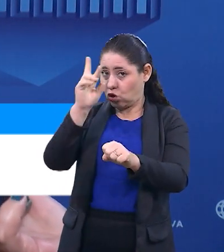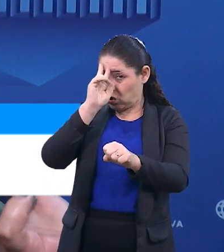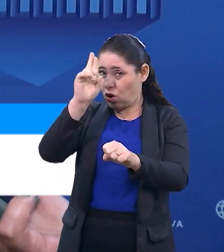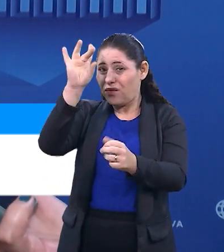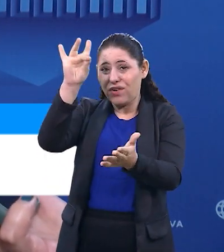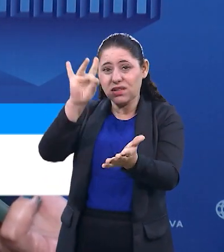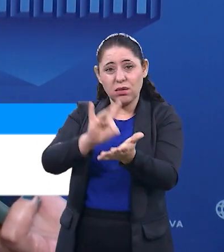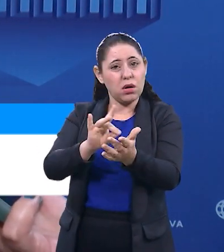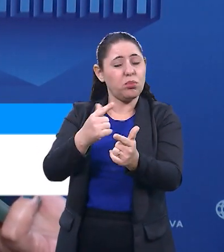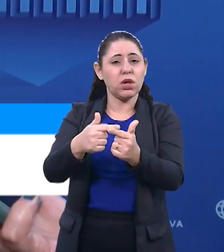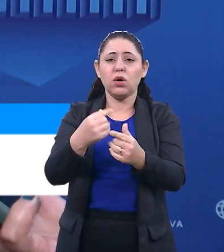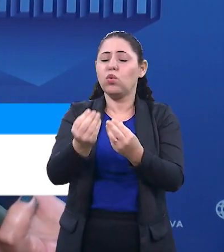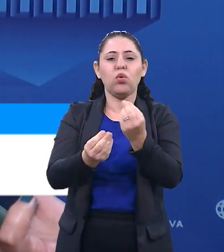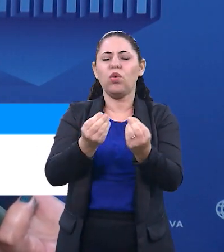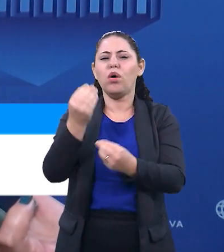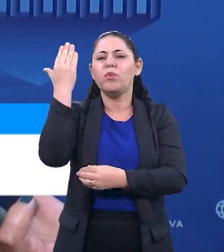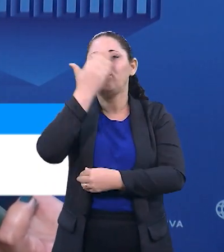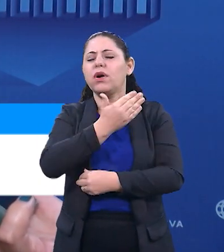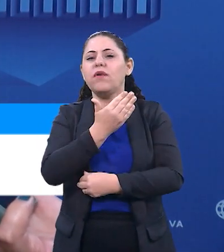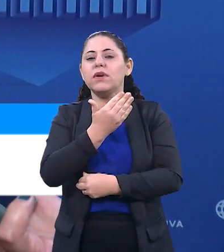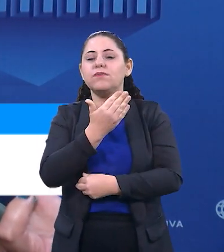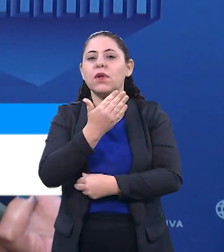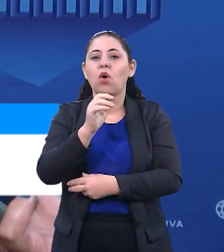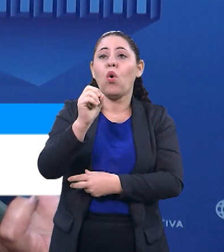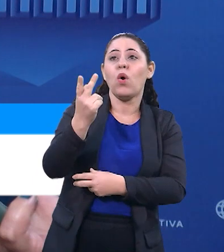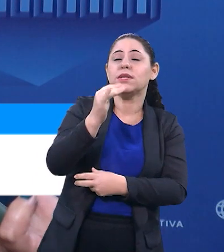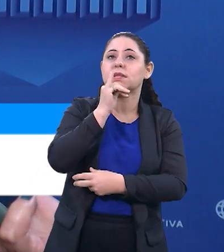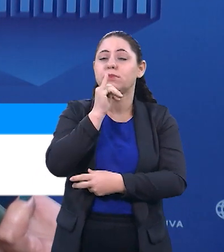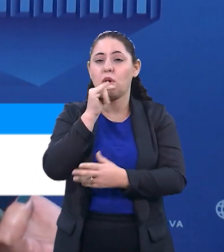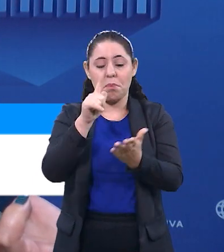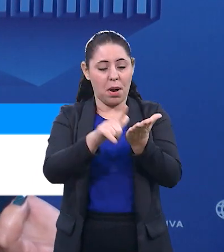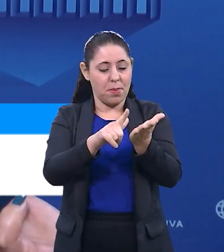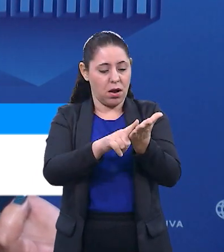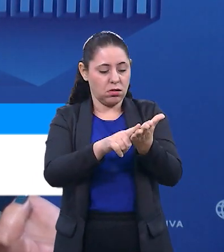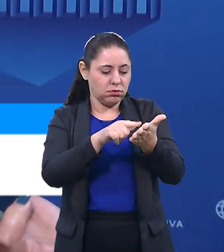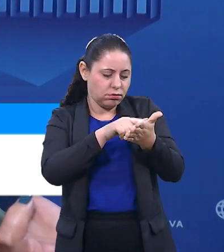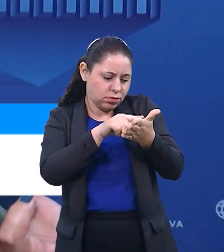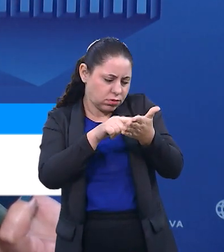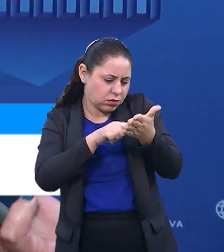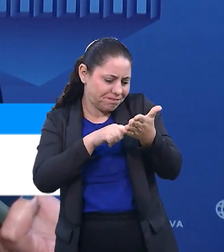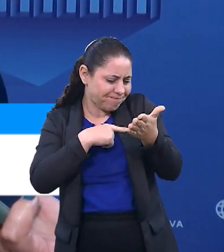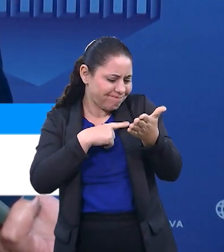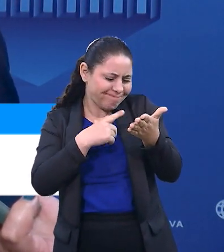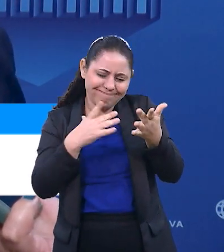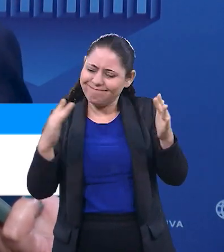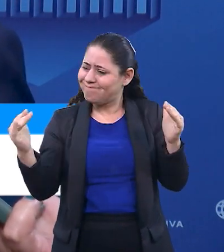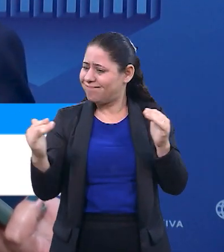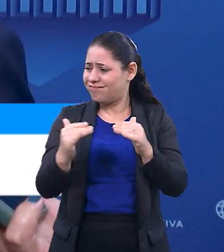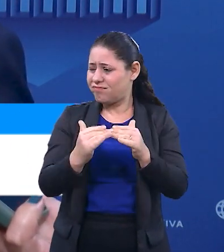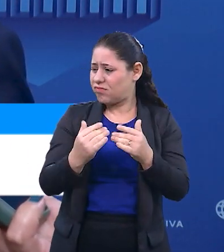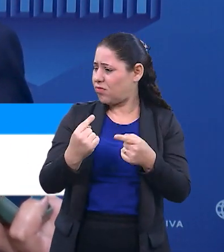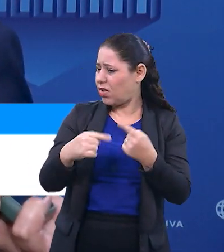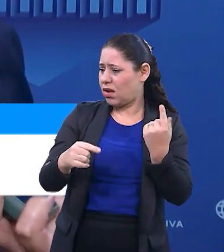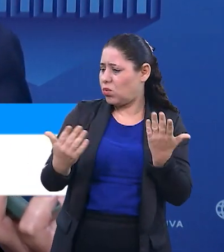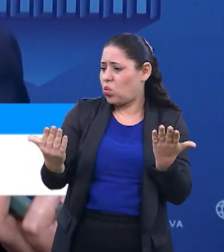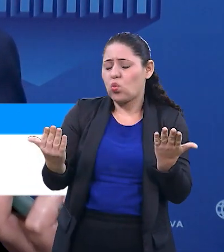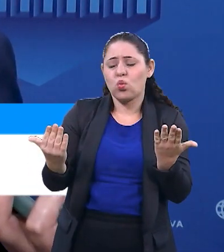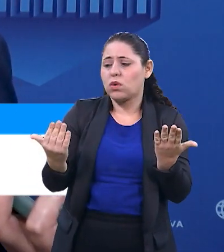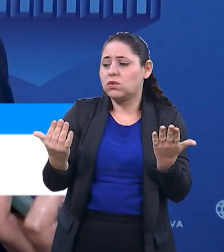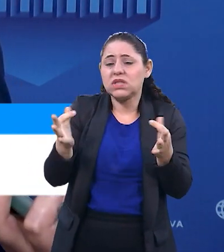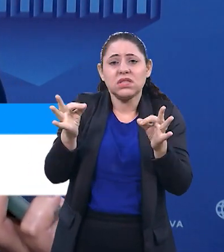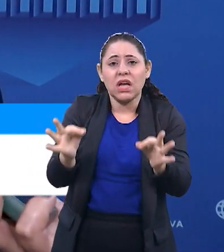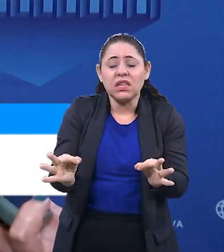seu proprietário, porque não tem, a não ser ele ter uma nota fiscal, mas a nota não identifica exatamente qual